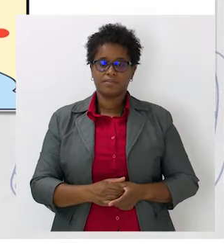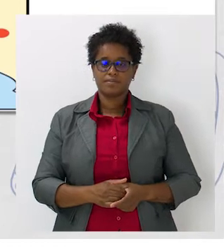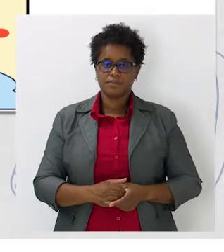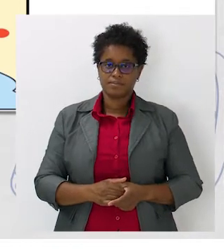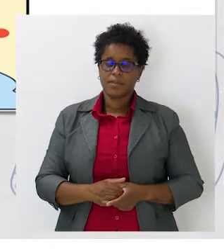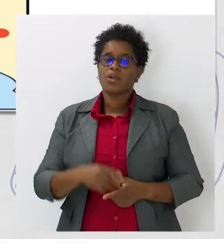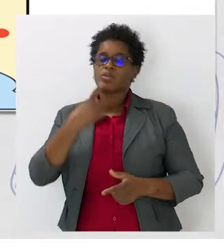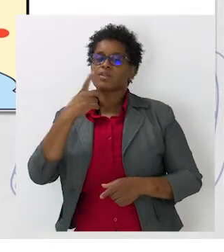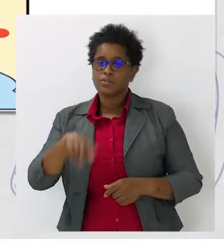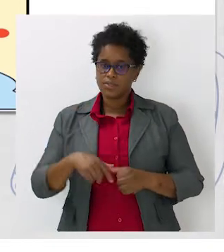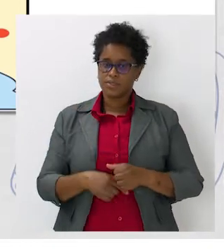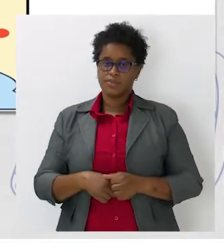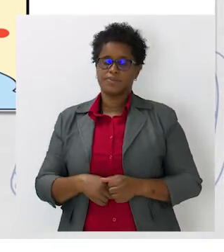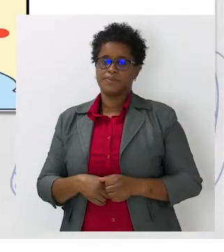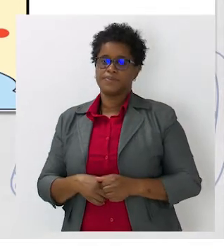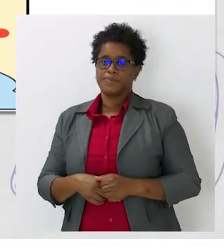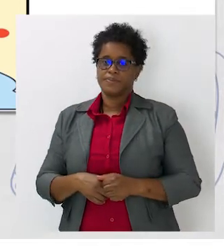Portanto, mais uma vez,